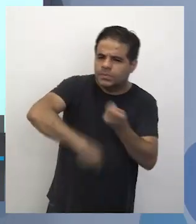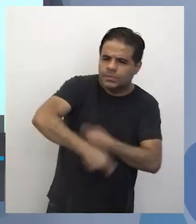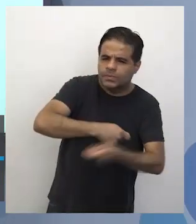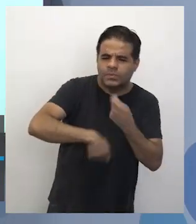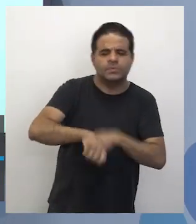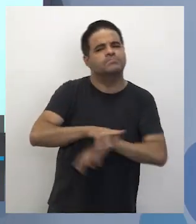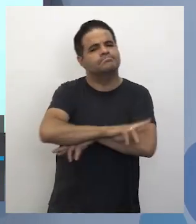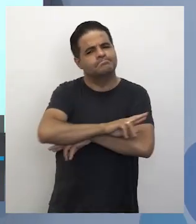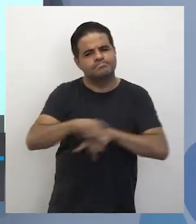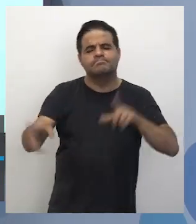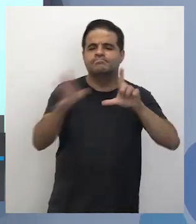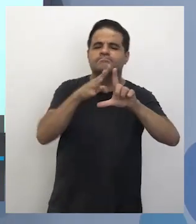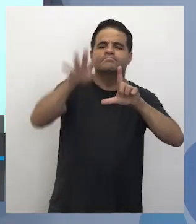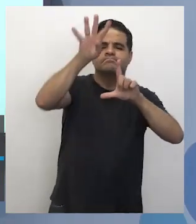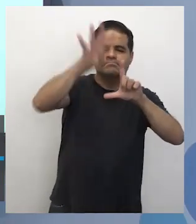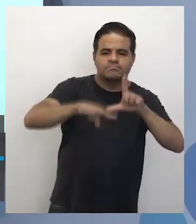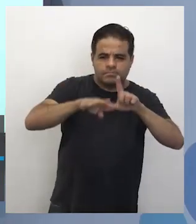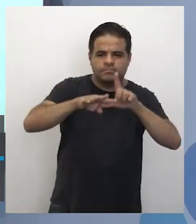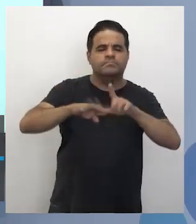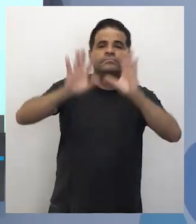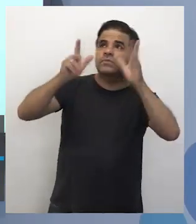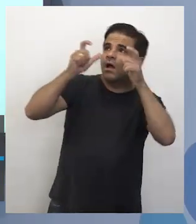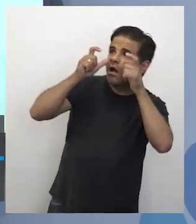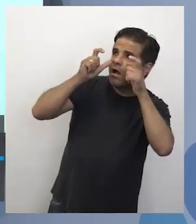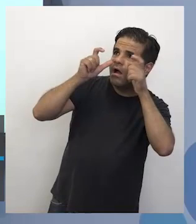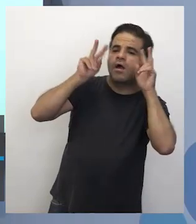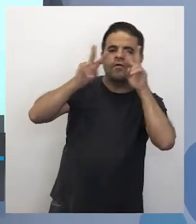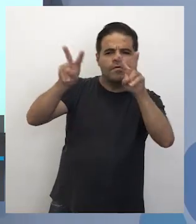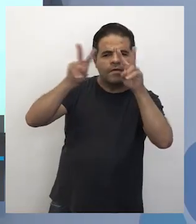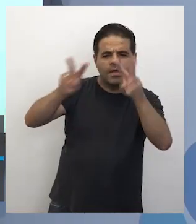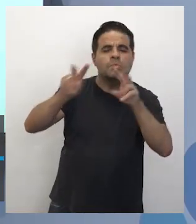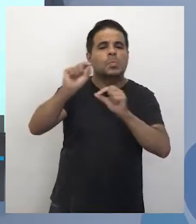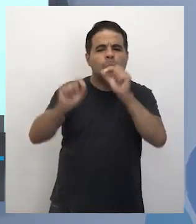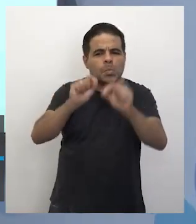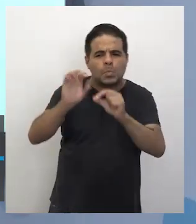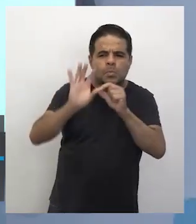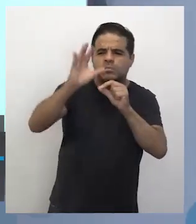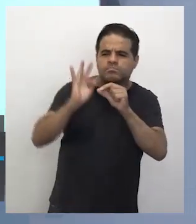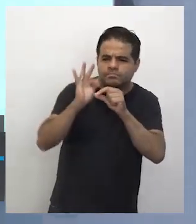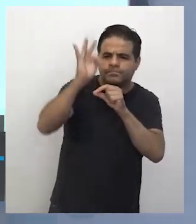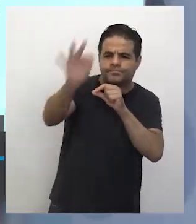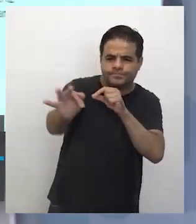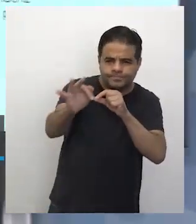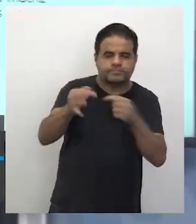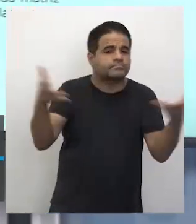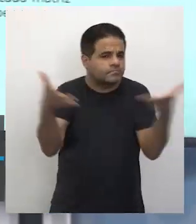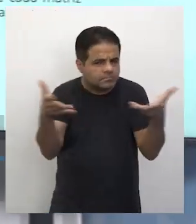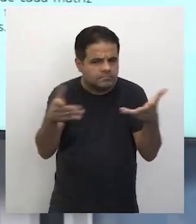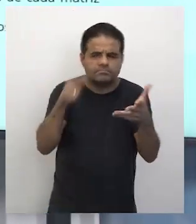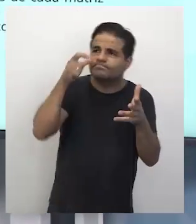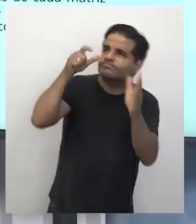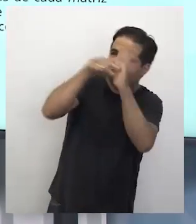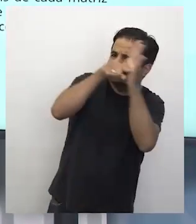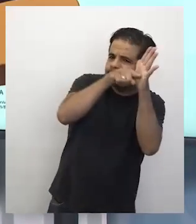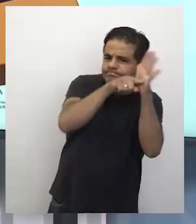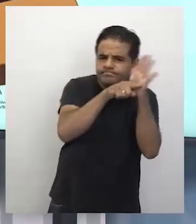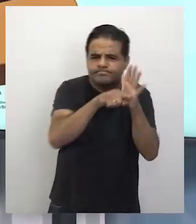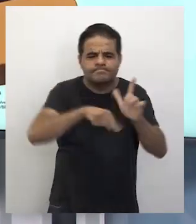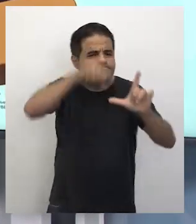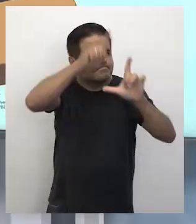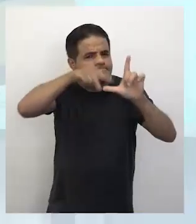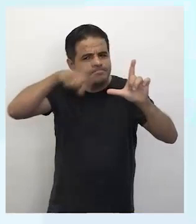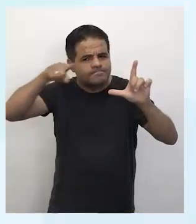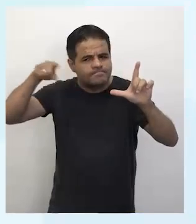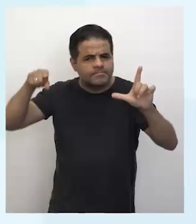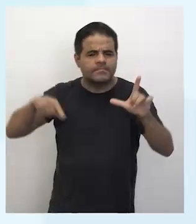relacionados a essas matrizes, tá ok? Então, a gente já está vendo o que nós vamos ver aí no futuro. Mas e hoje, vamos fazer uma análise gráfica então, né, Giba? Vamos começar aí uma